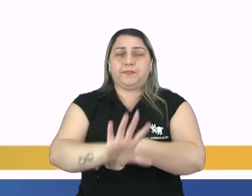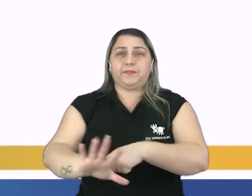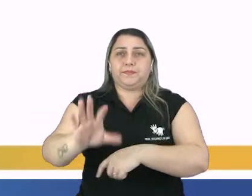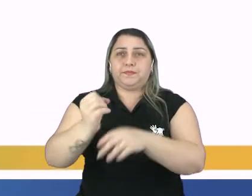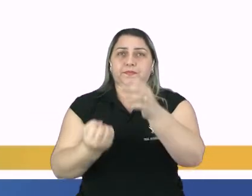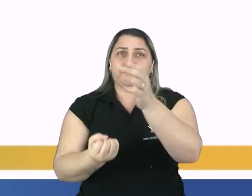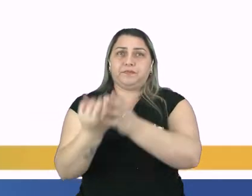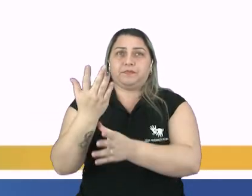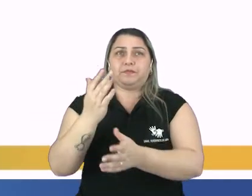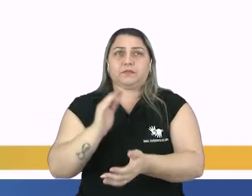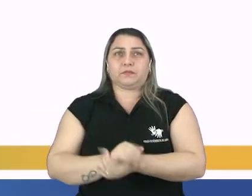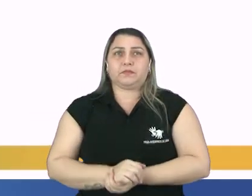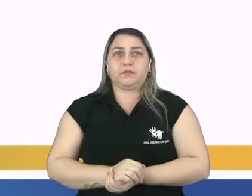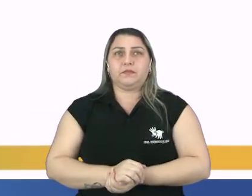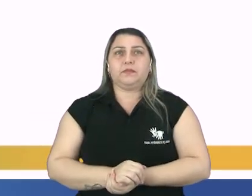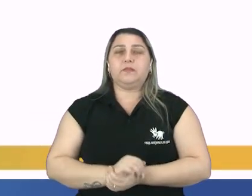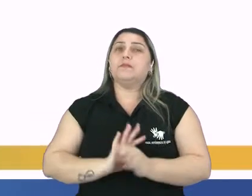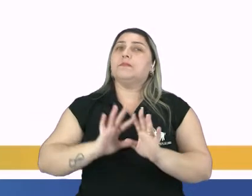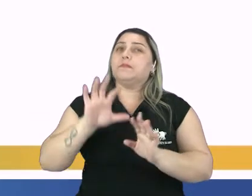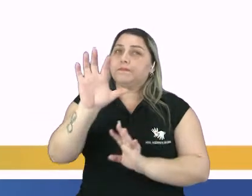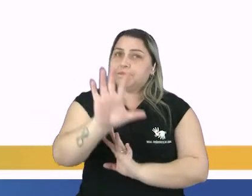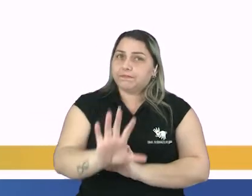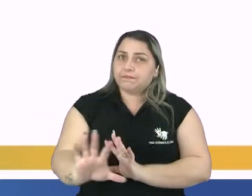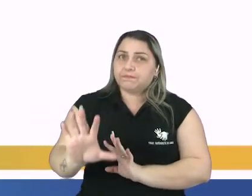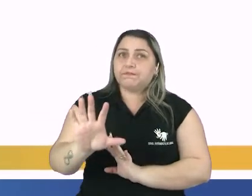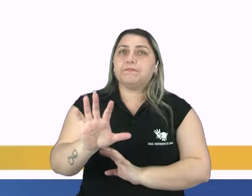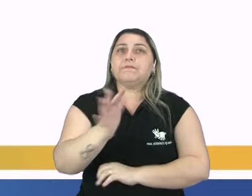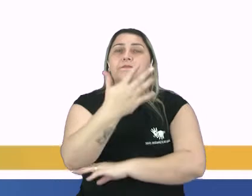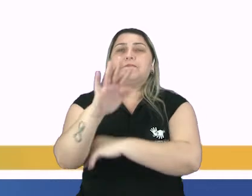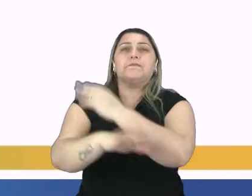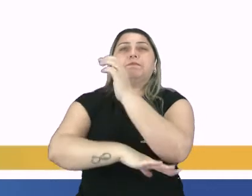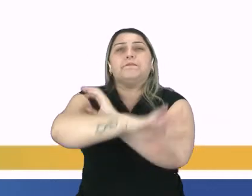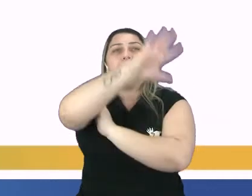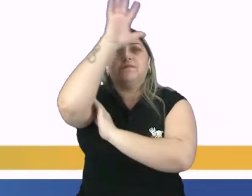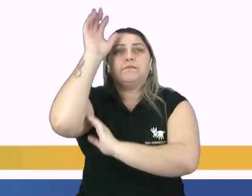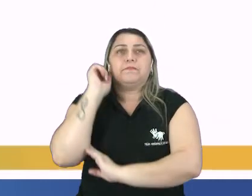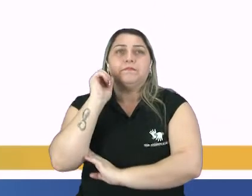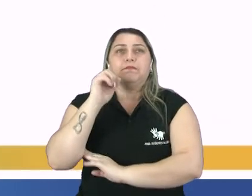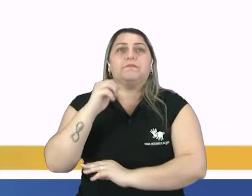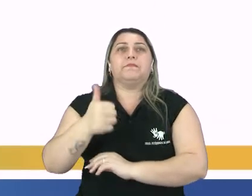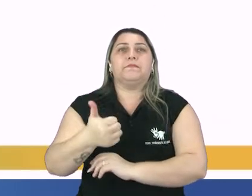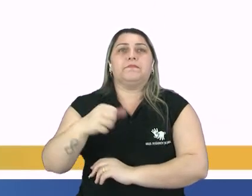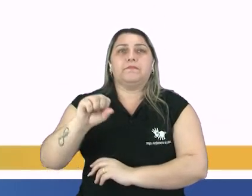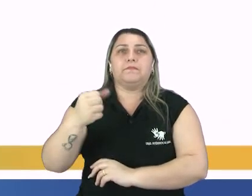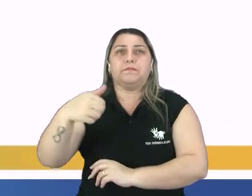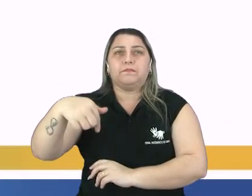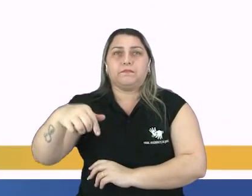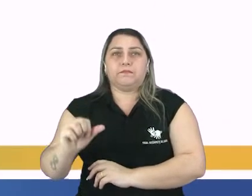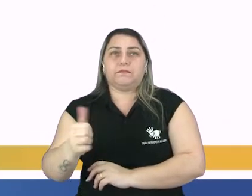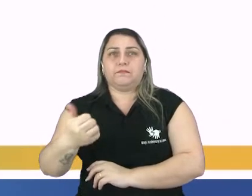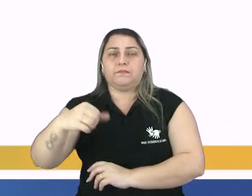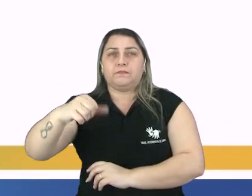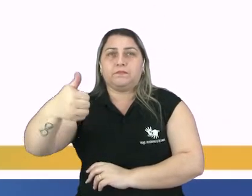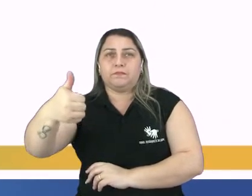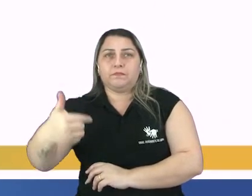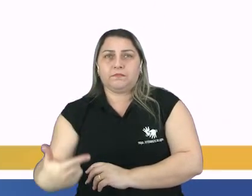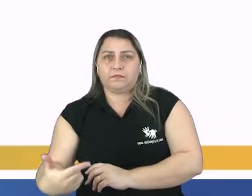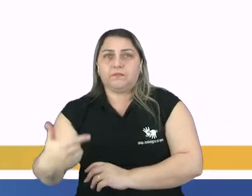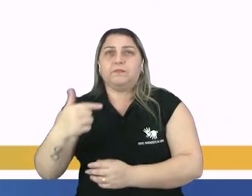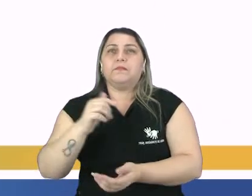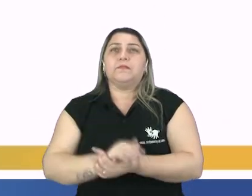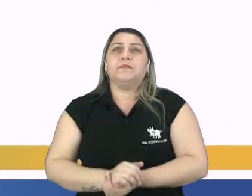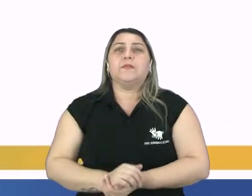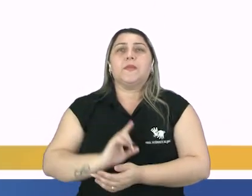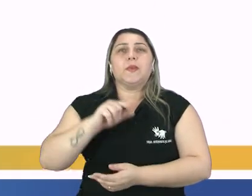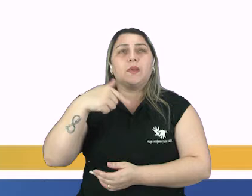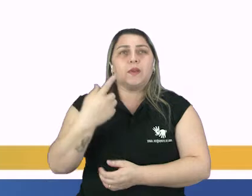regiões produtoras. De fato, ocorreram na região central da floresta amazônica entre os anos de 1879 e